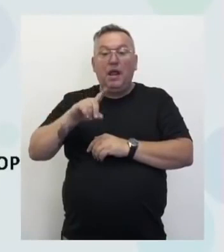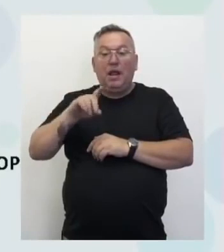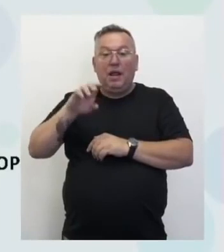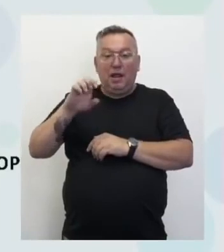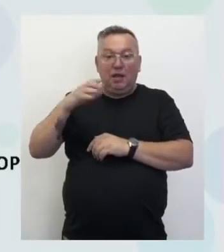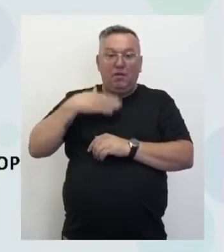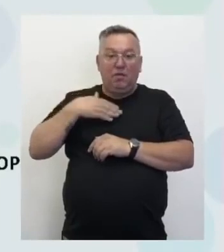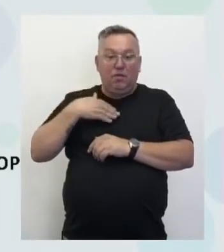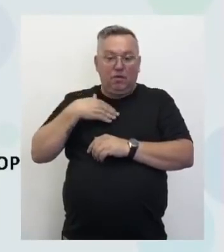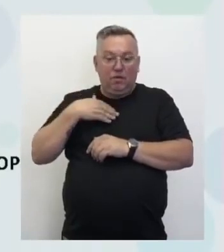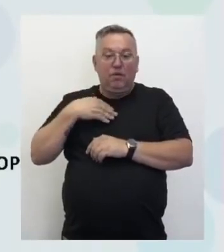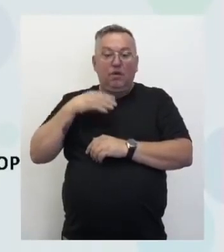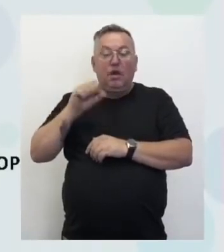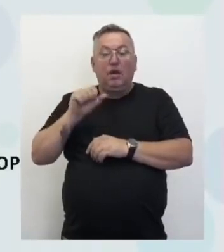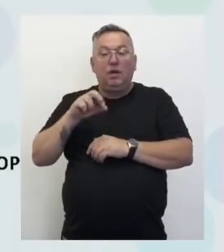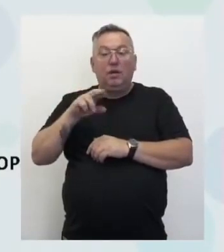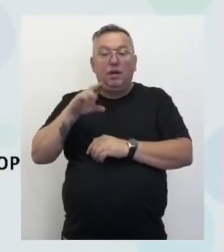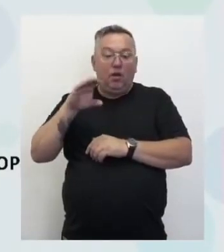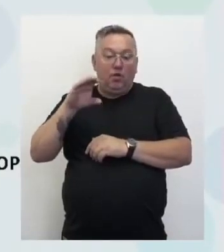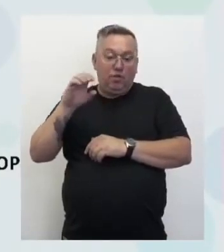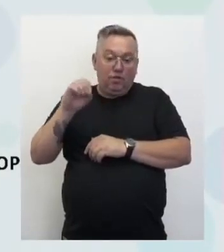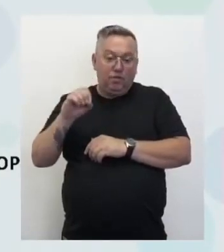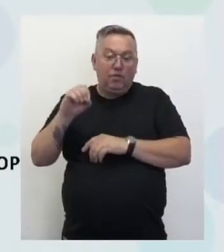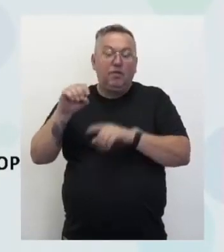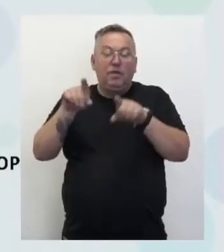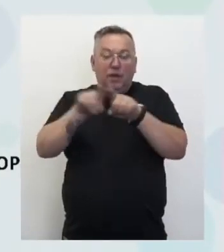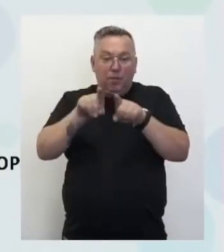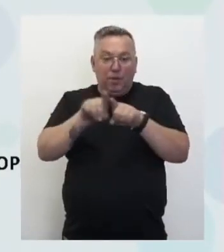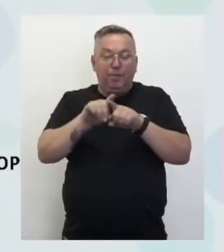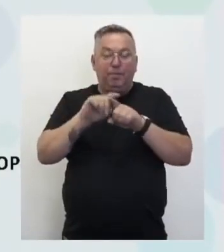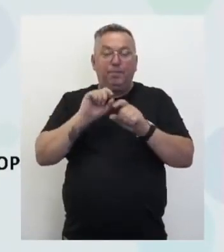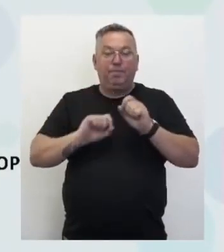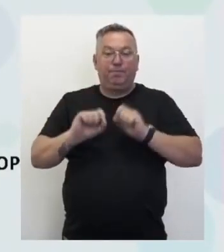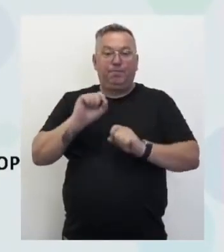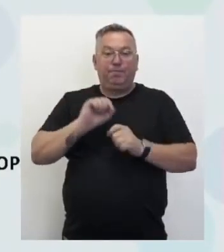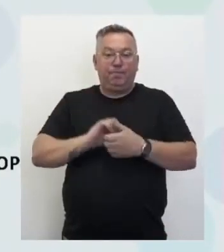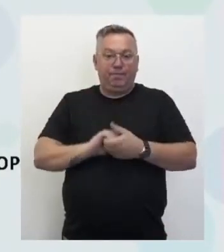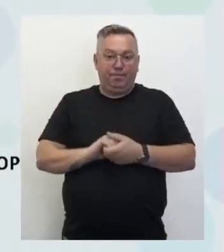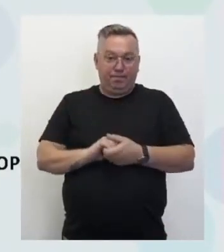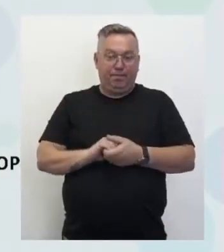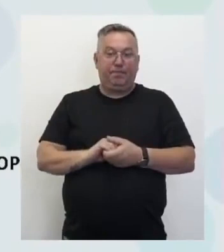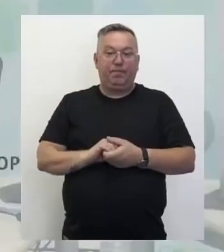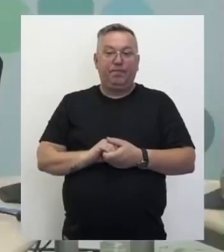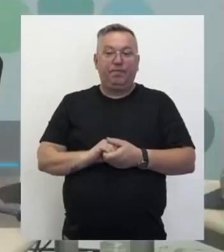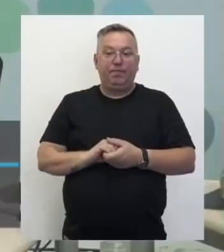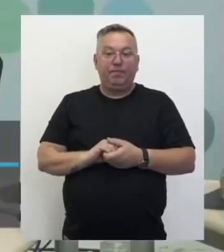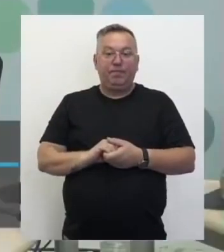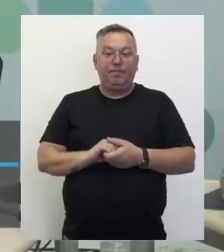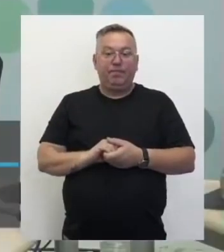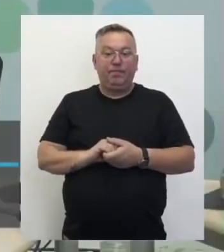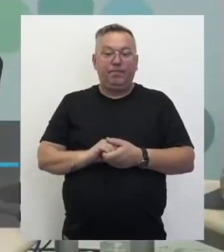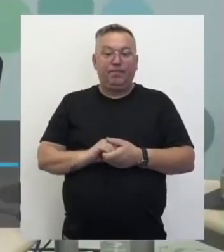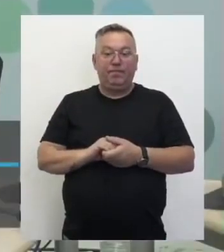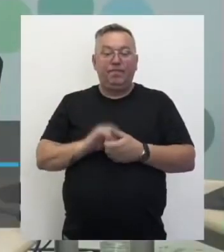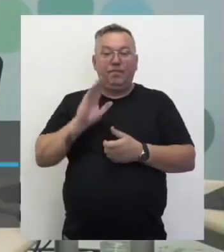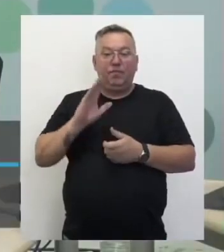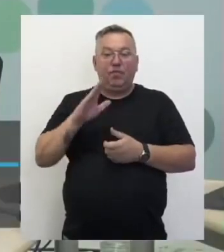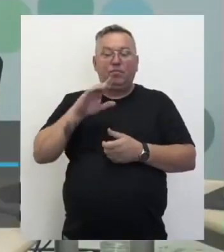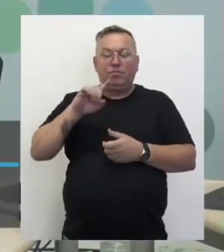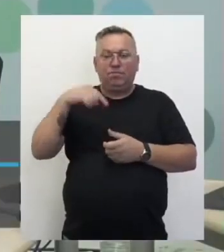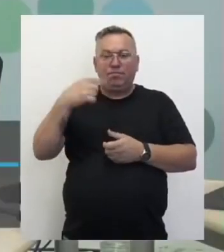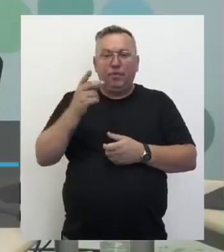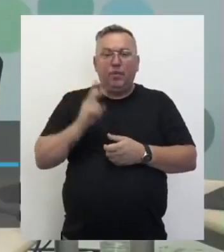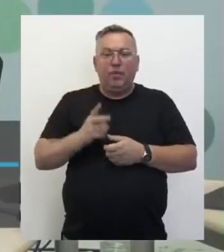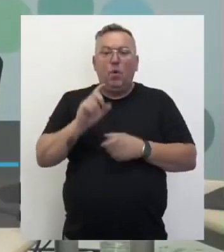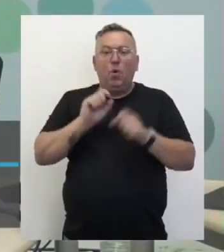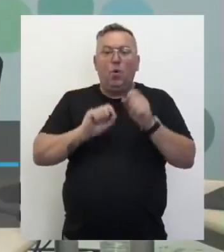conhecem através dos vídeos, eu, que sou a professora Milene, e o professor Sérgio. E já na sequência, vamos